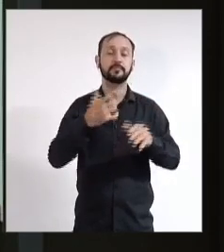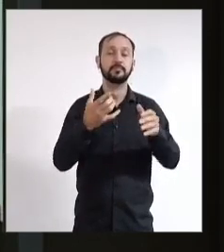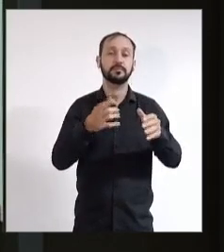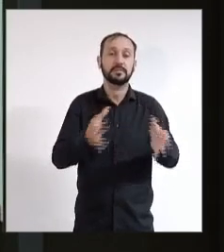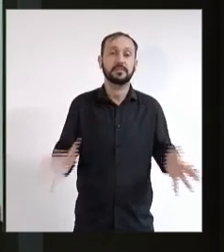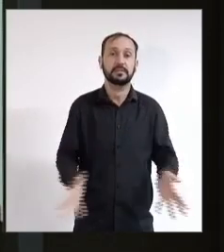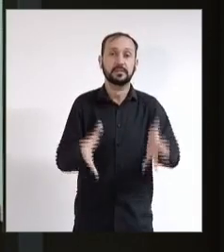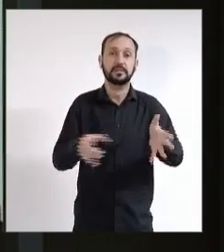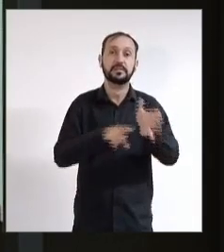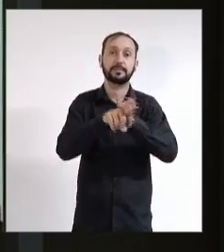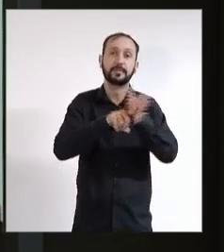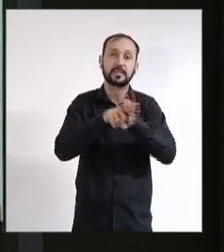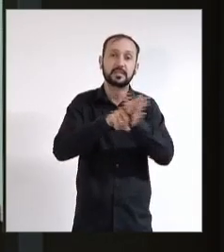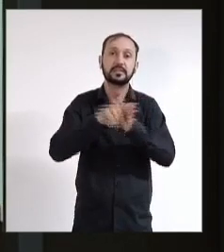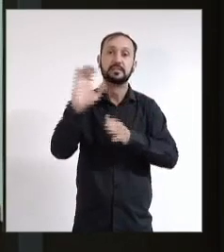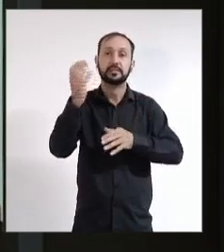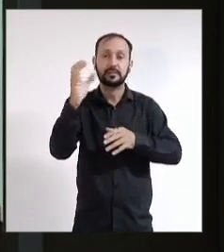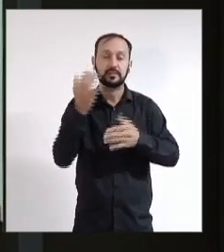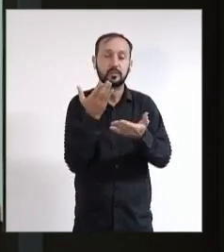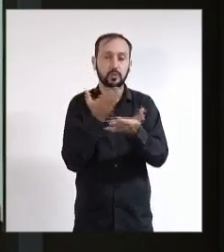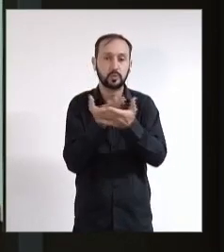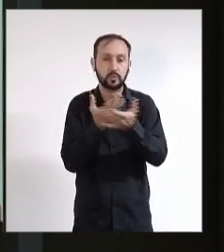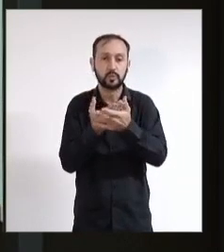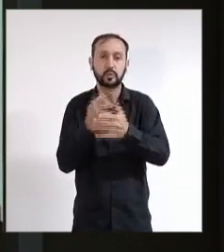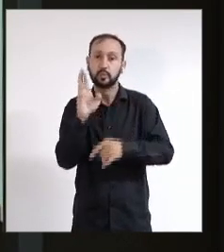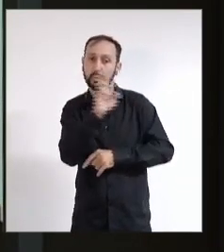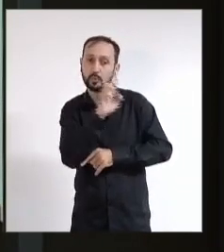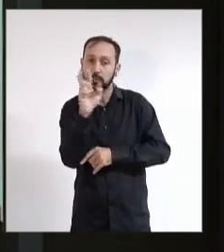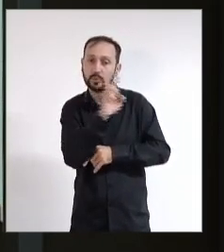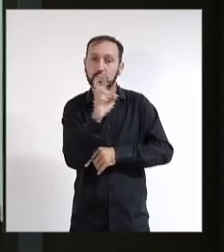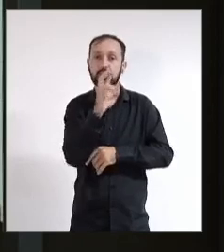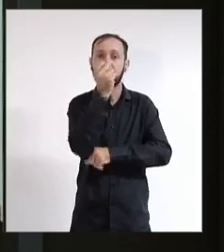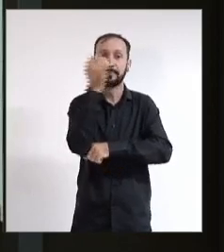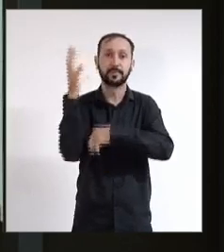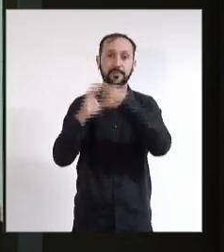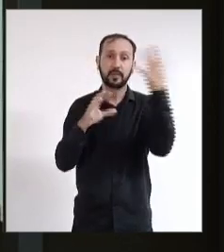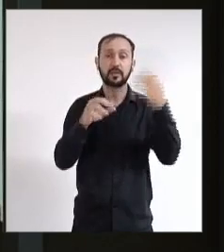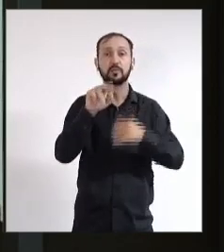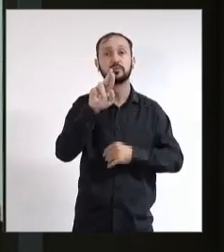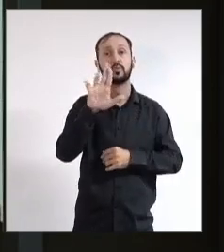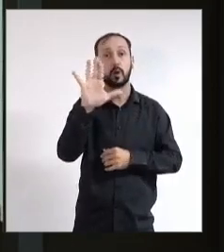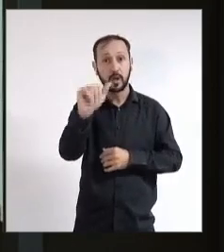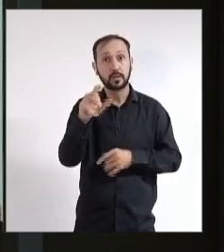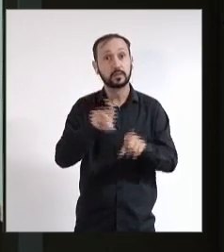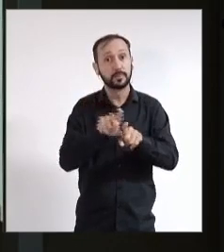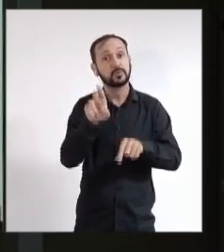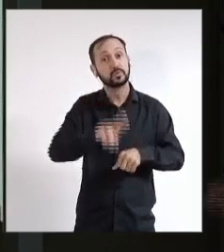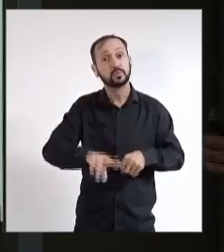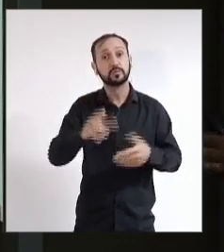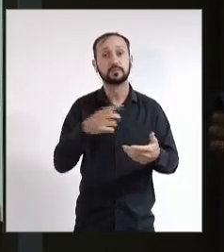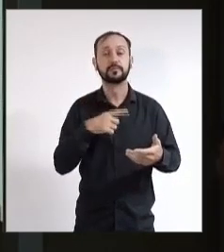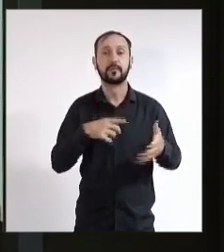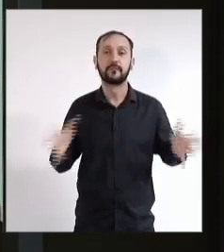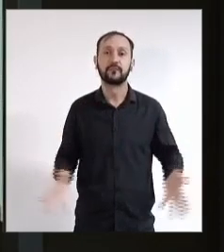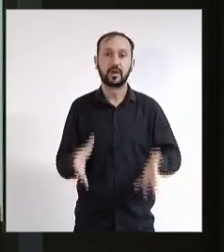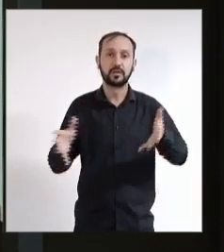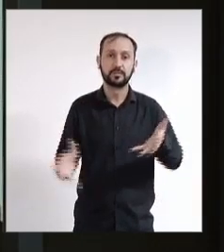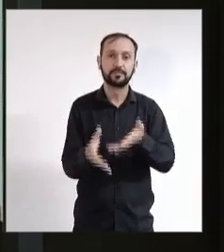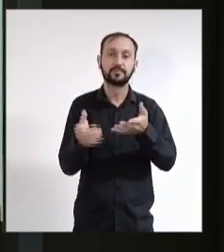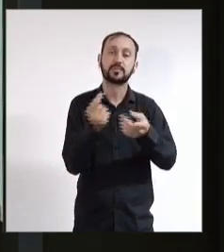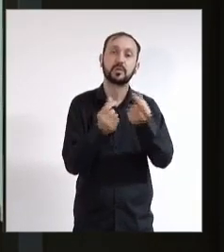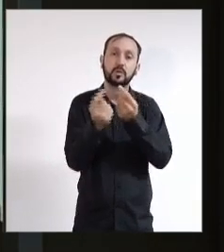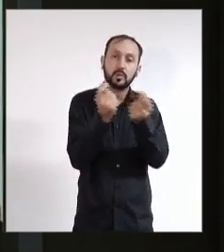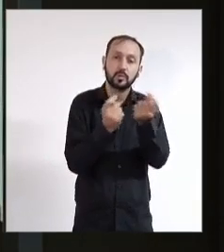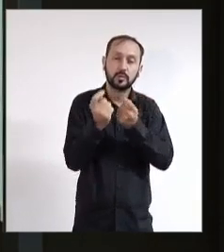científica de estudos e monitoramento ambiental então unidade de conservação também existe para isso valorizar econômica e socialmente